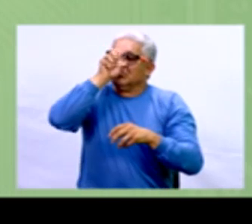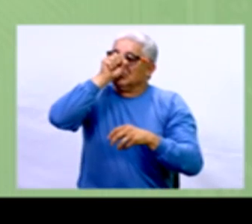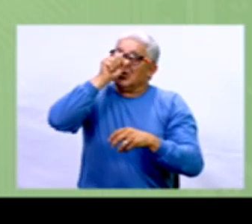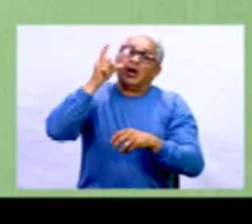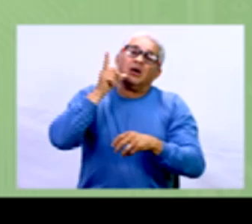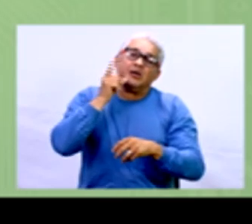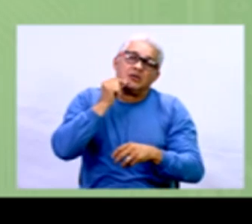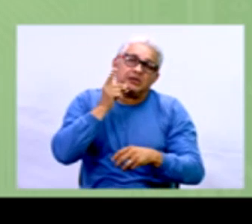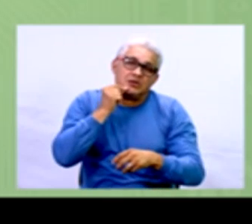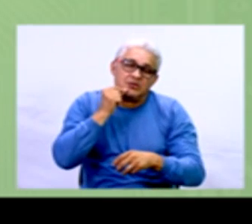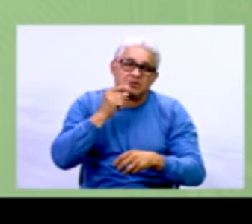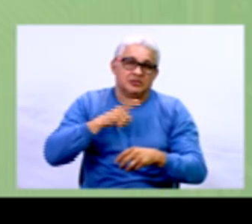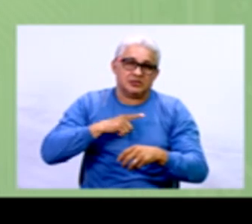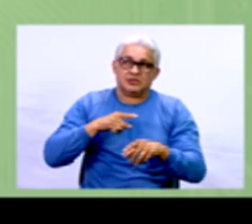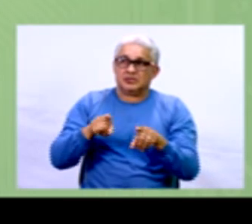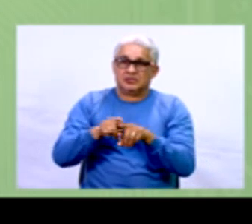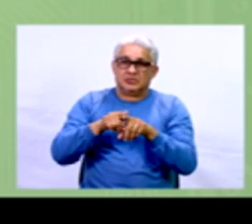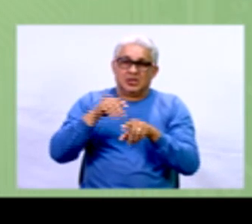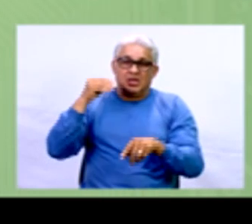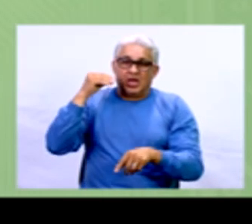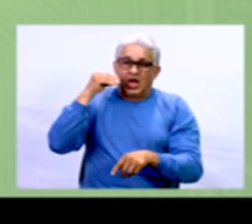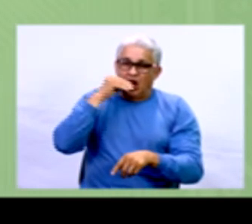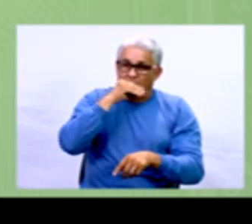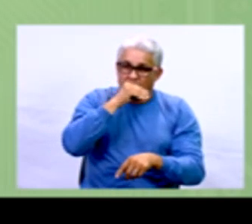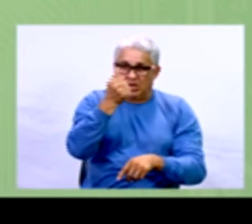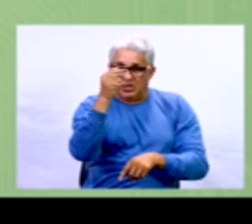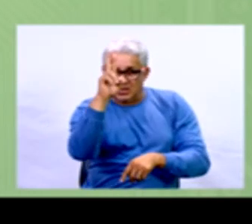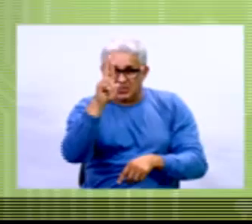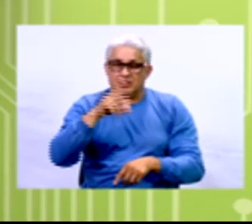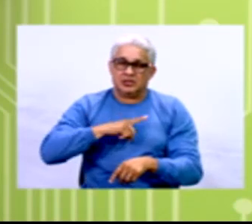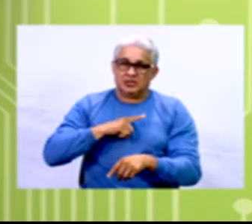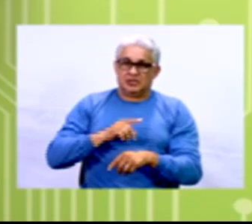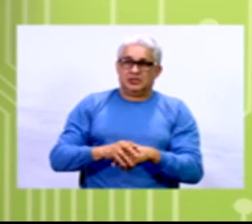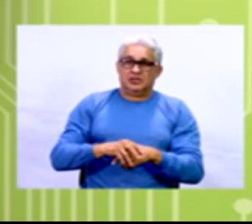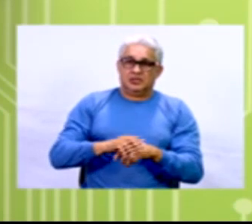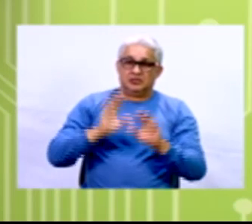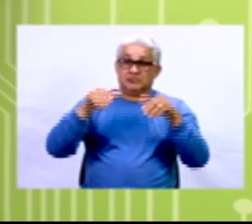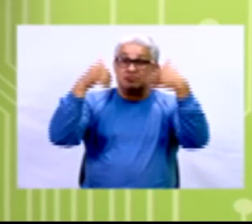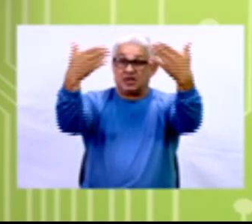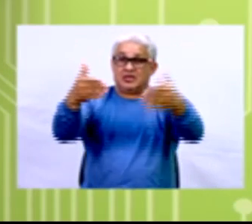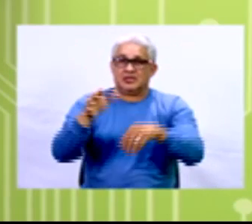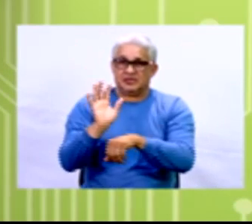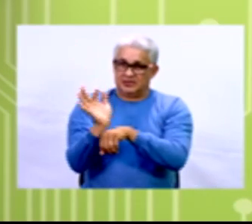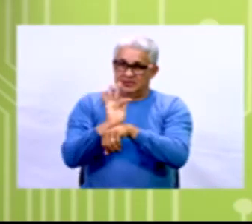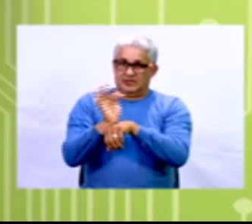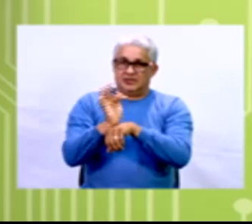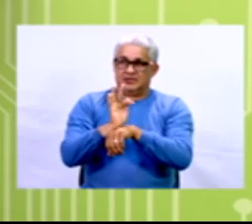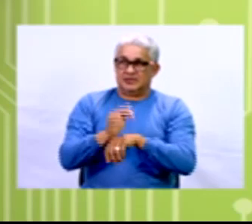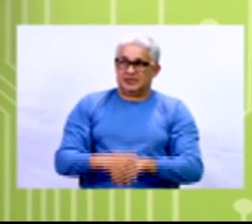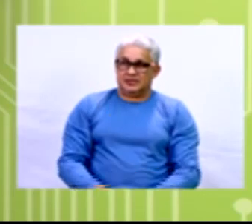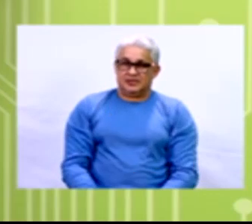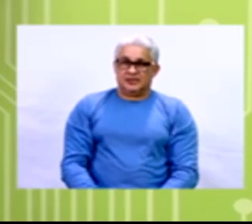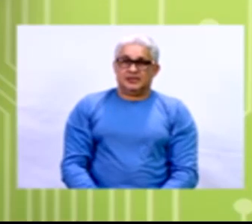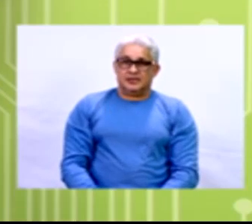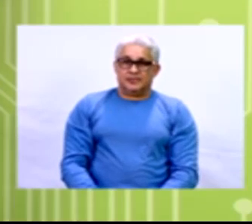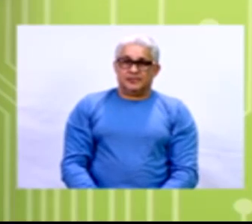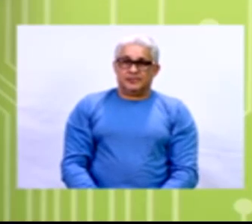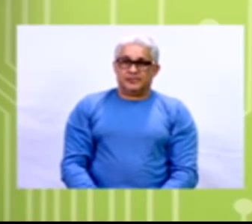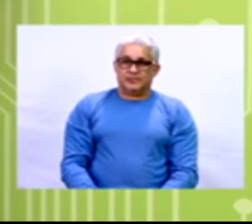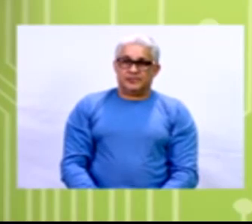água e ar quente. Então, são elementos externos ao filme. Normalmente, são elementos que